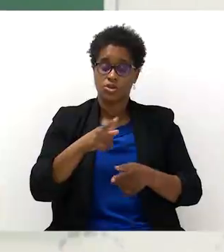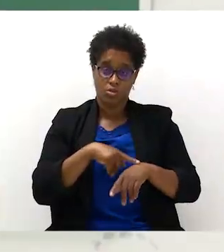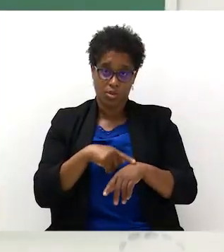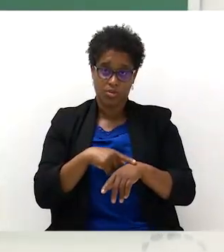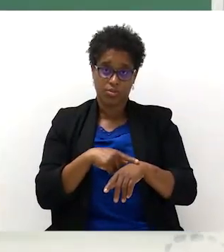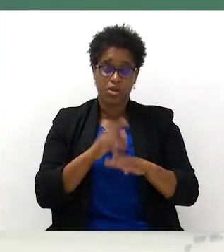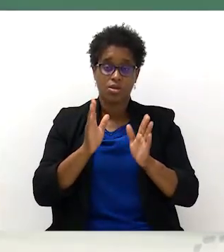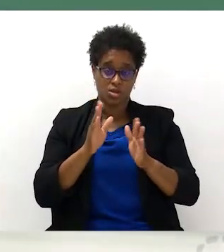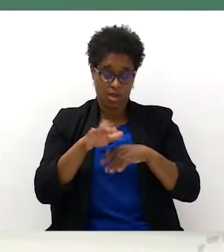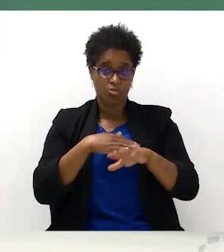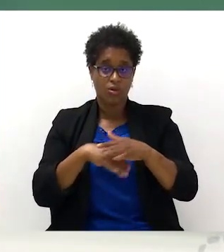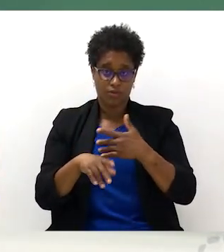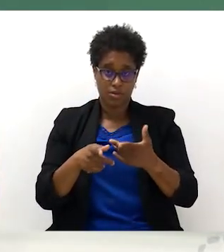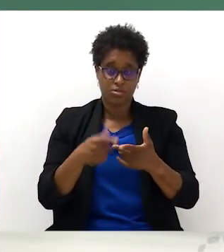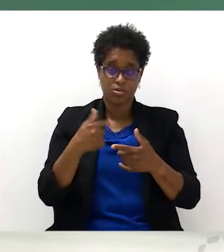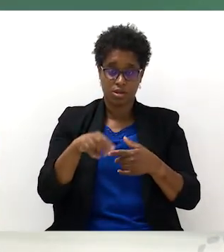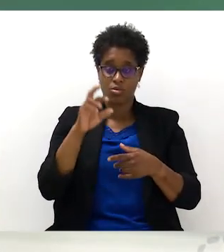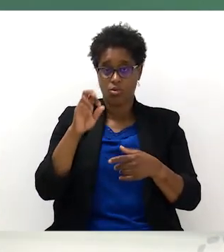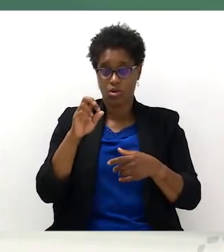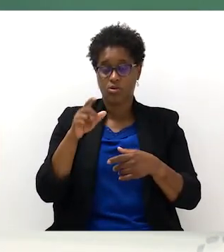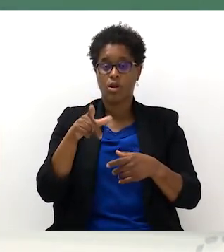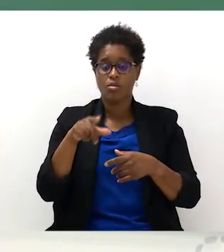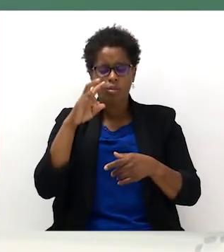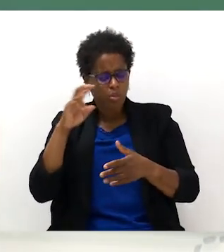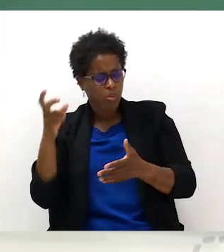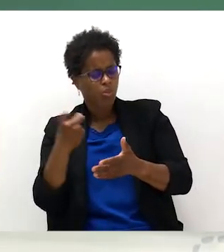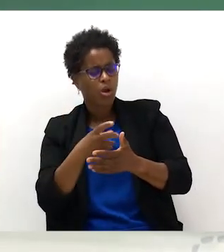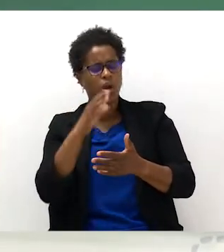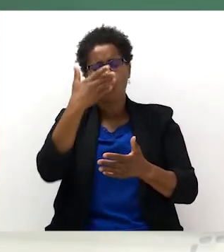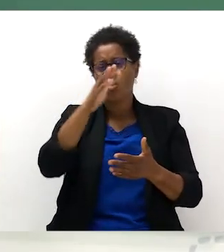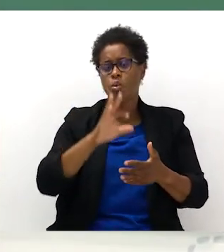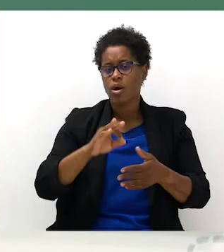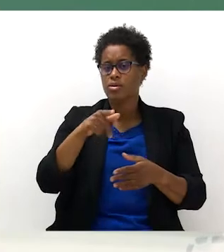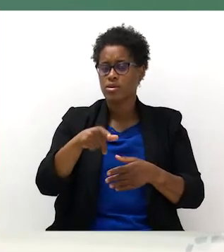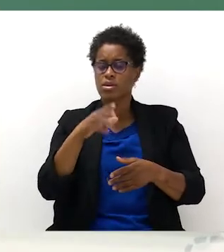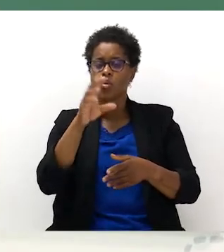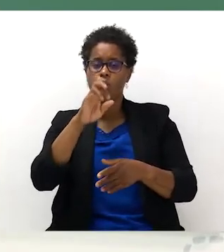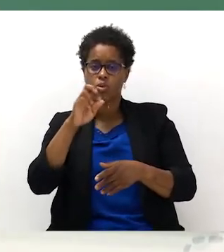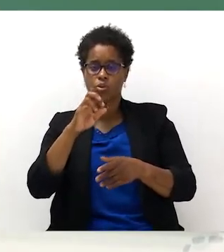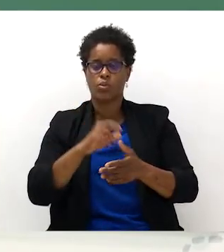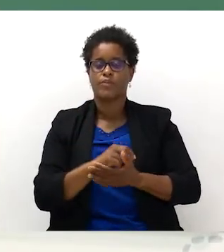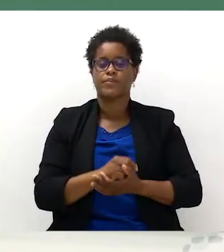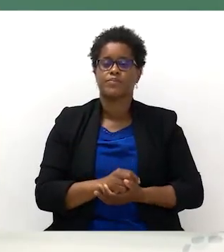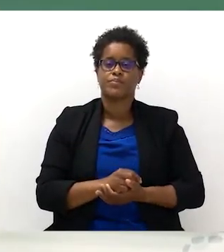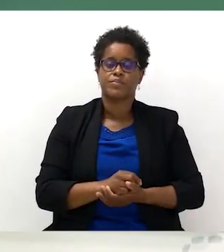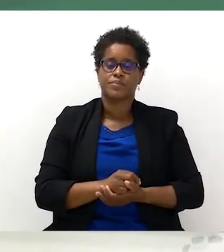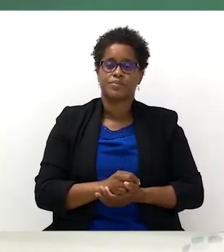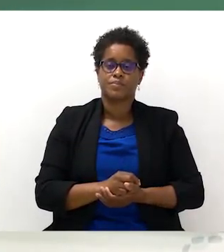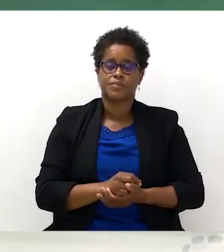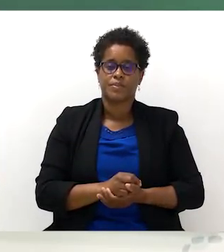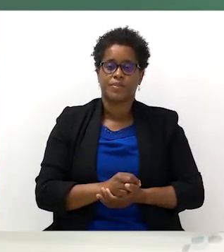momento, temos 8. Vamos procurar a quarta parte de 8.